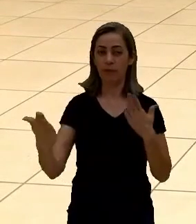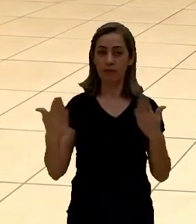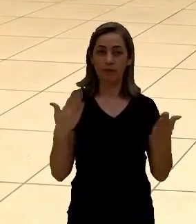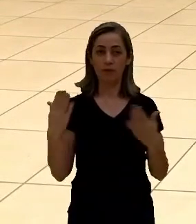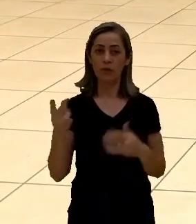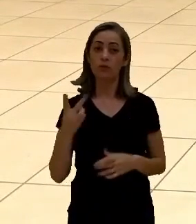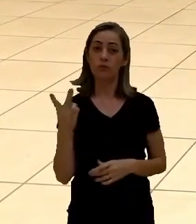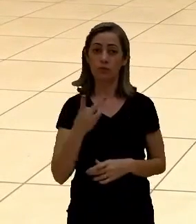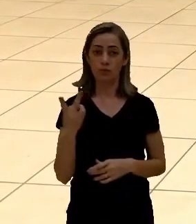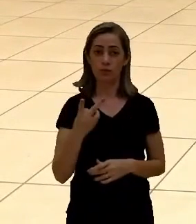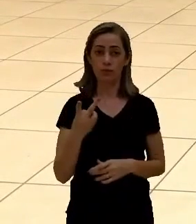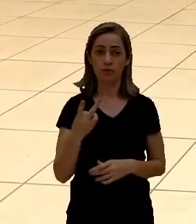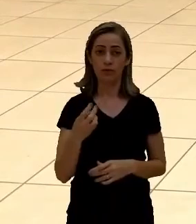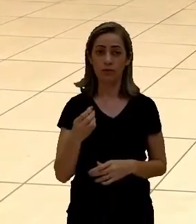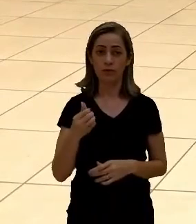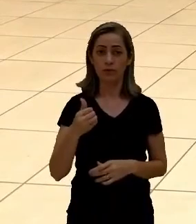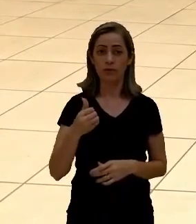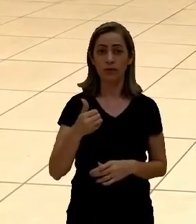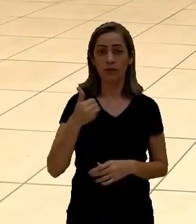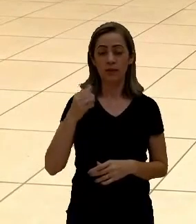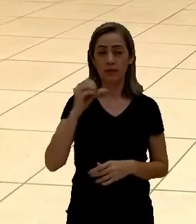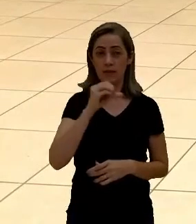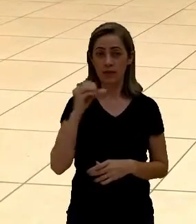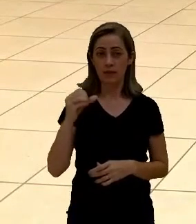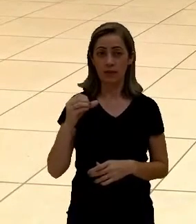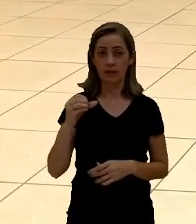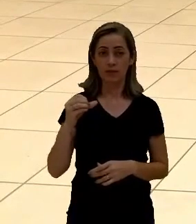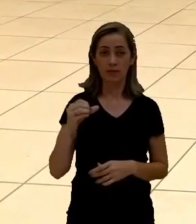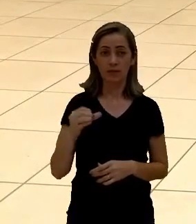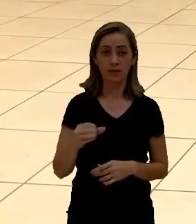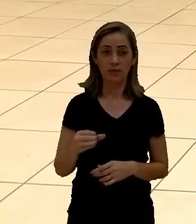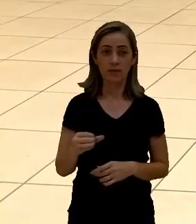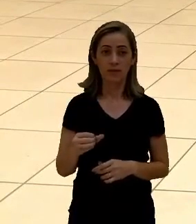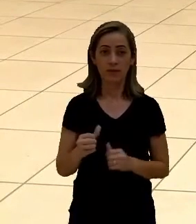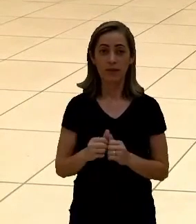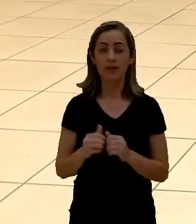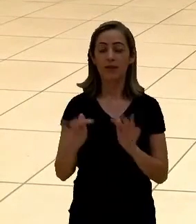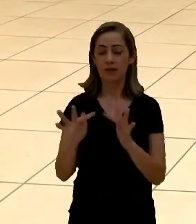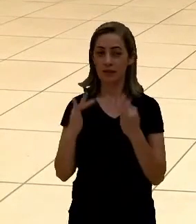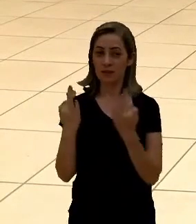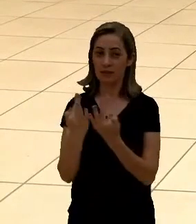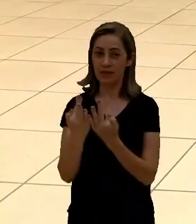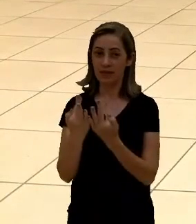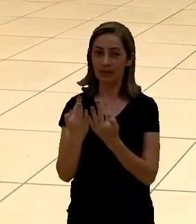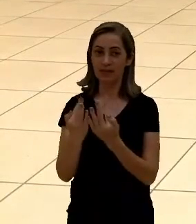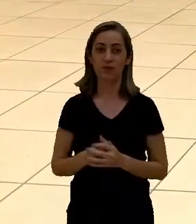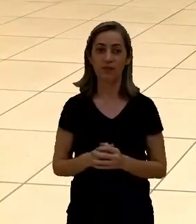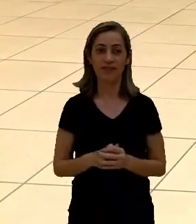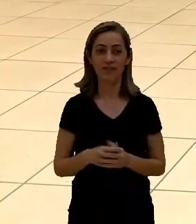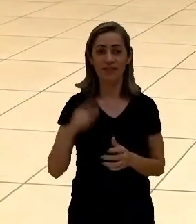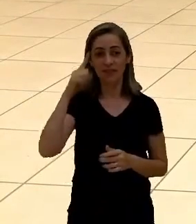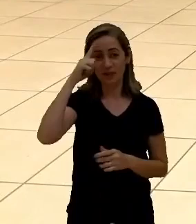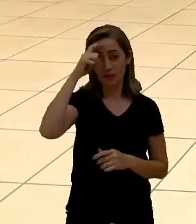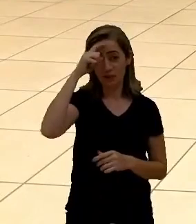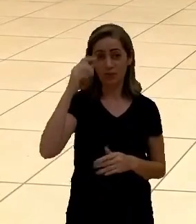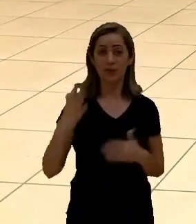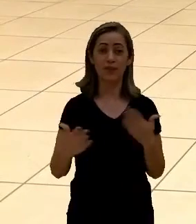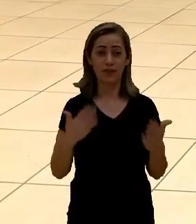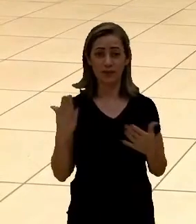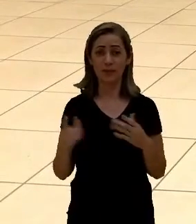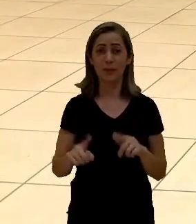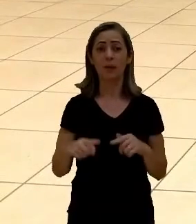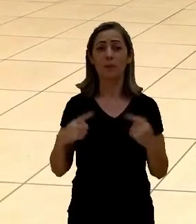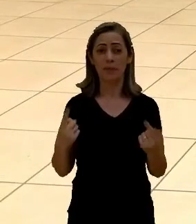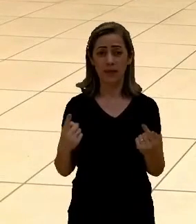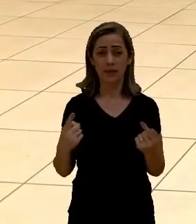para a família e 100% para a igreja e como equilibrar isso difícil mas é é é possível mas é